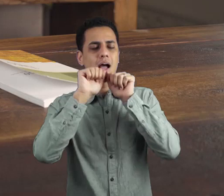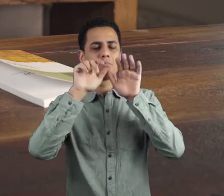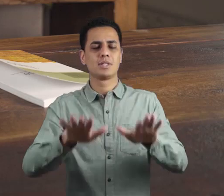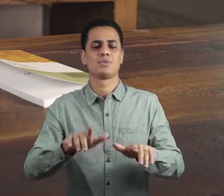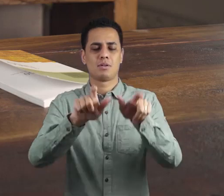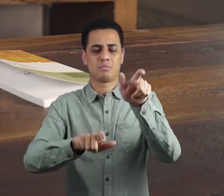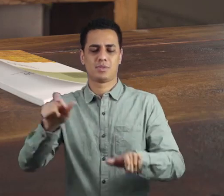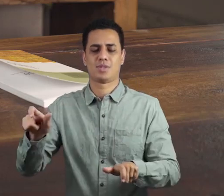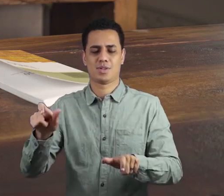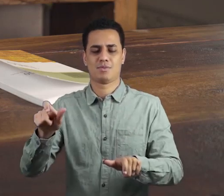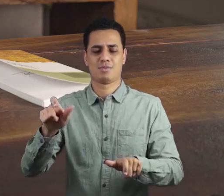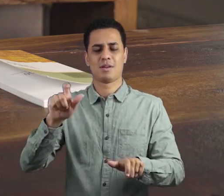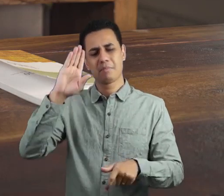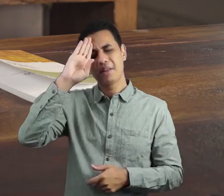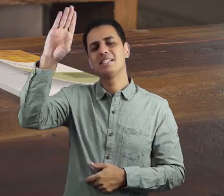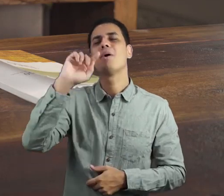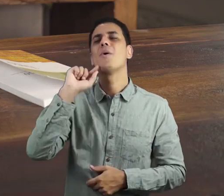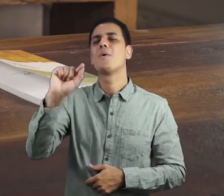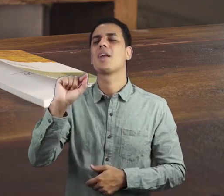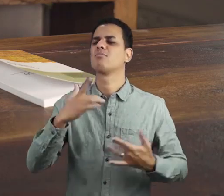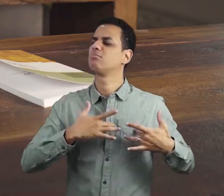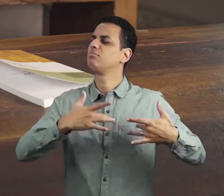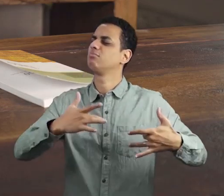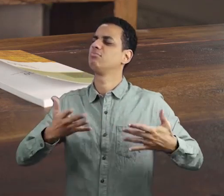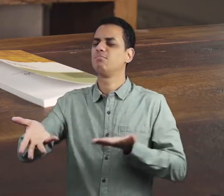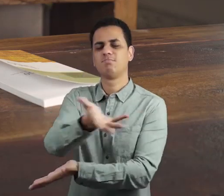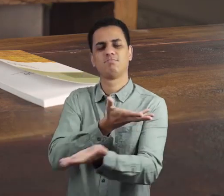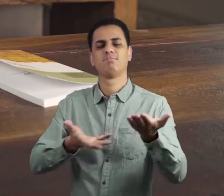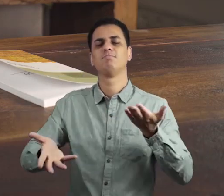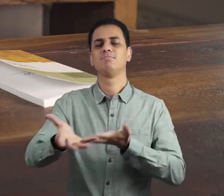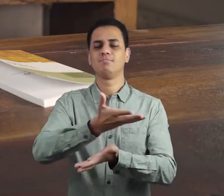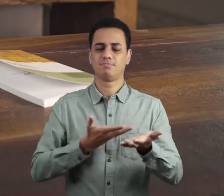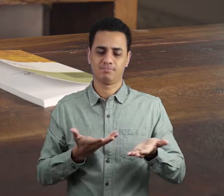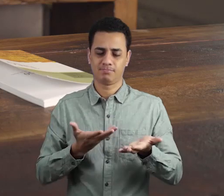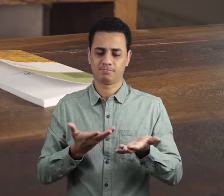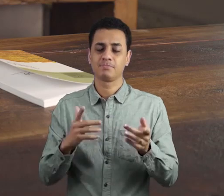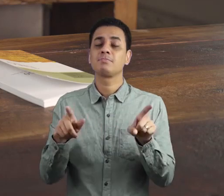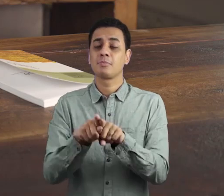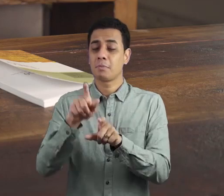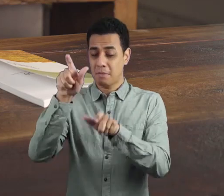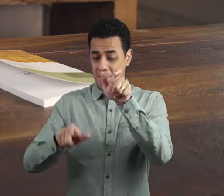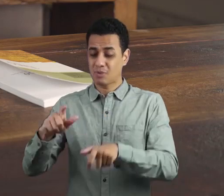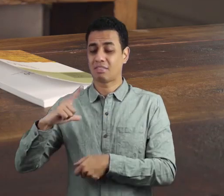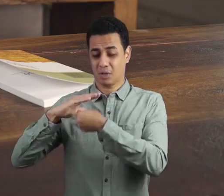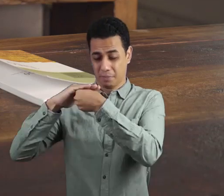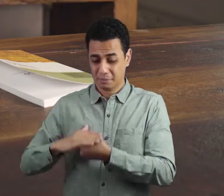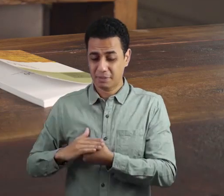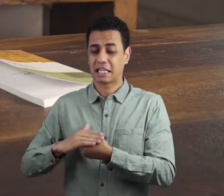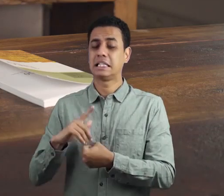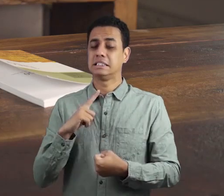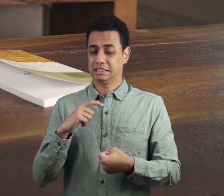foram, ó Deus, roubados, furtados, que foram injustiçados, Pai, que cada